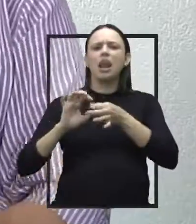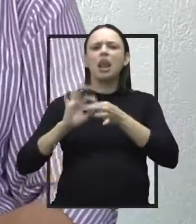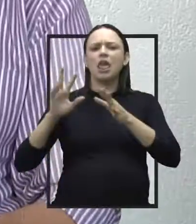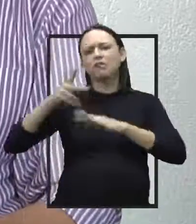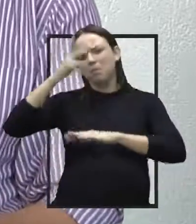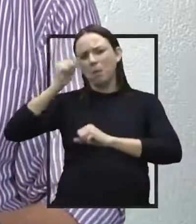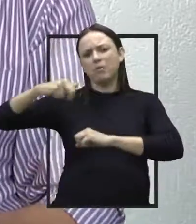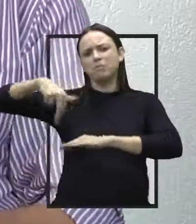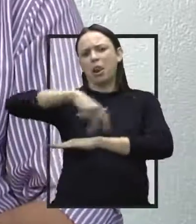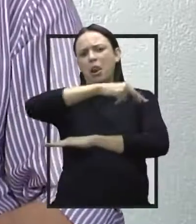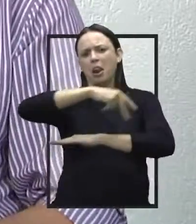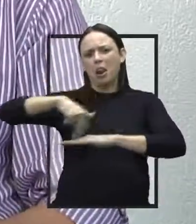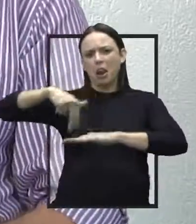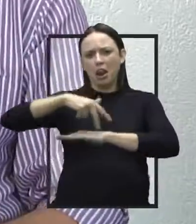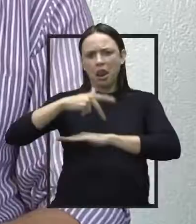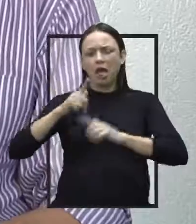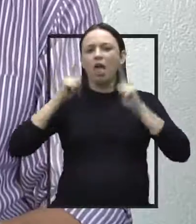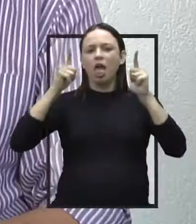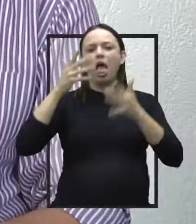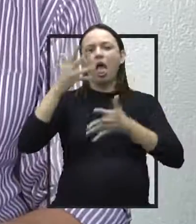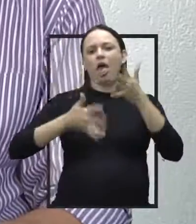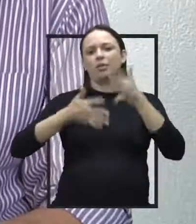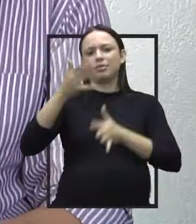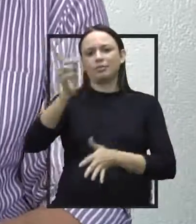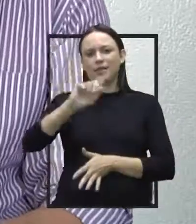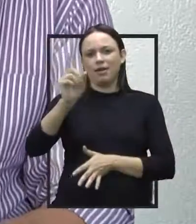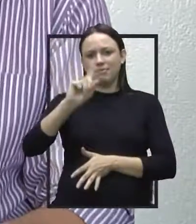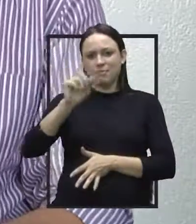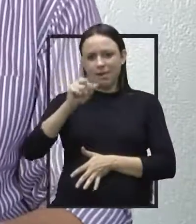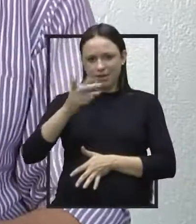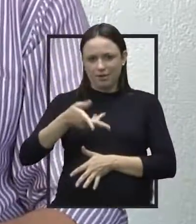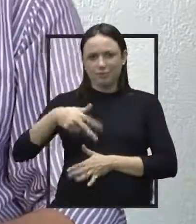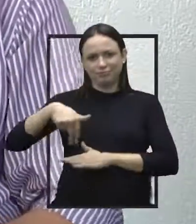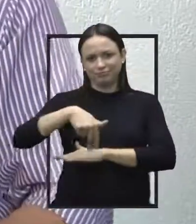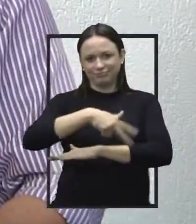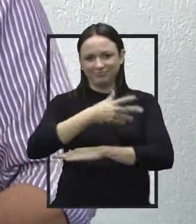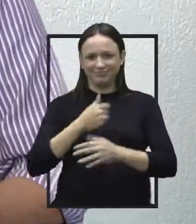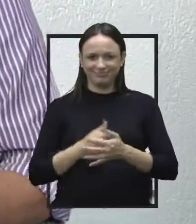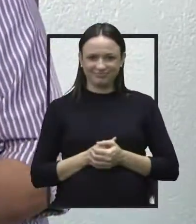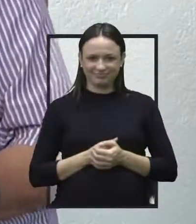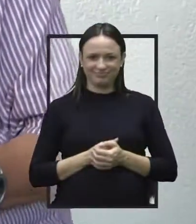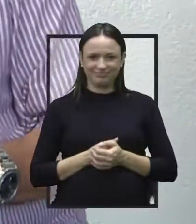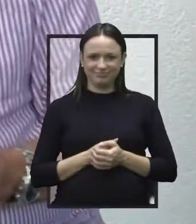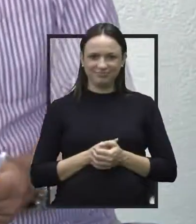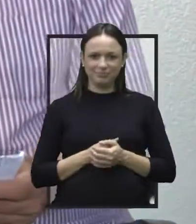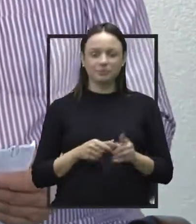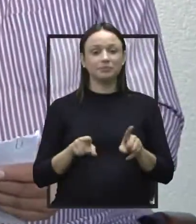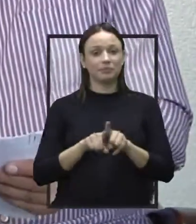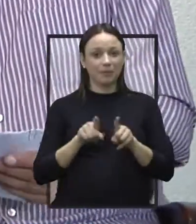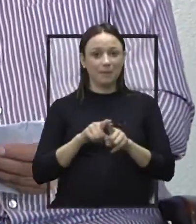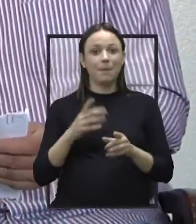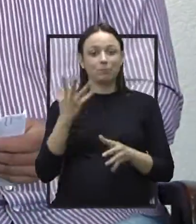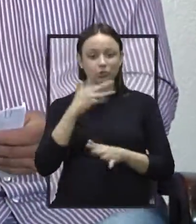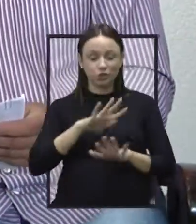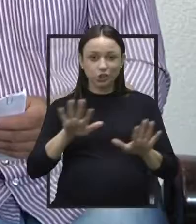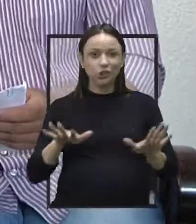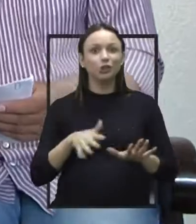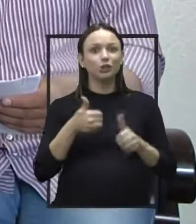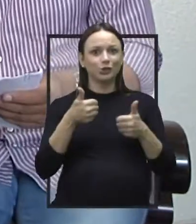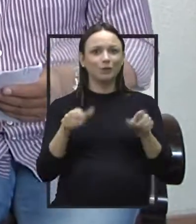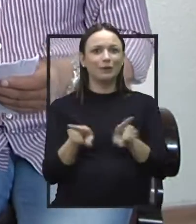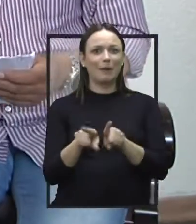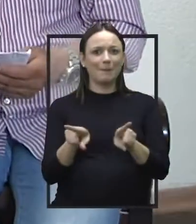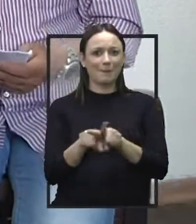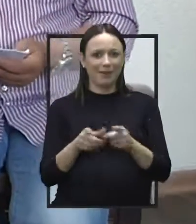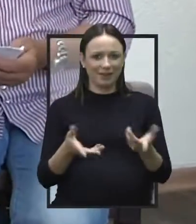as pessoas se divirtam sem incomodar aqueles que estão transitando ali pelo local. Além de ser funcional, esteticamente fica mais bonito, mais